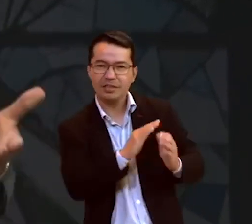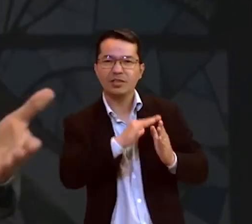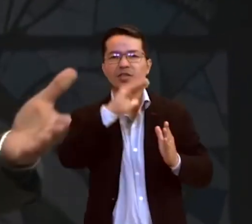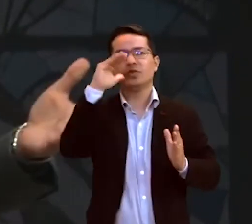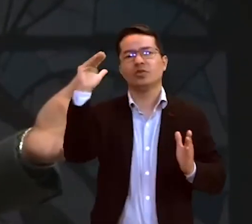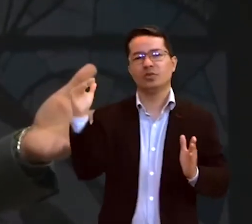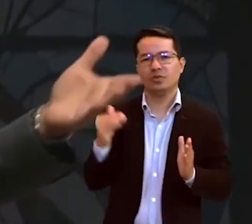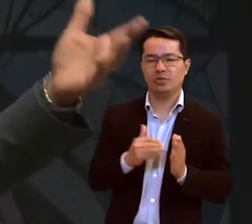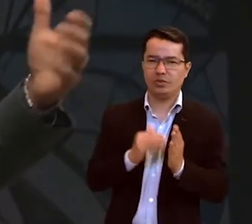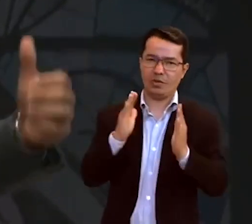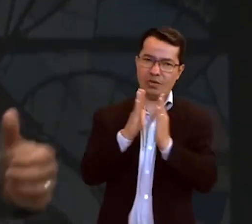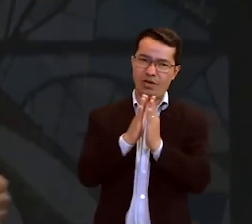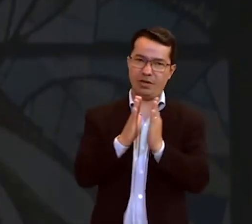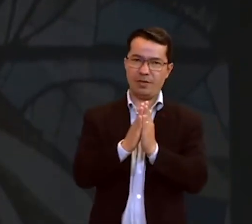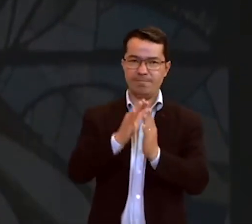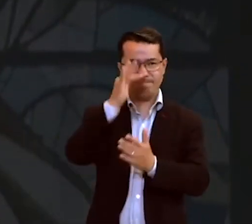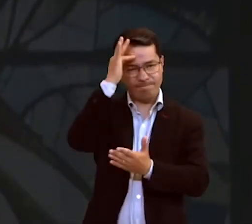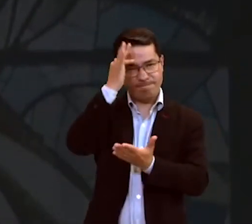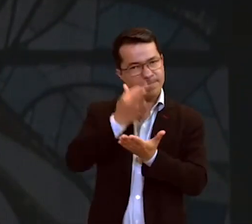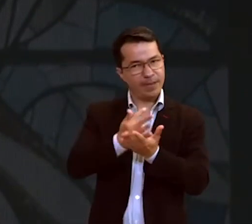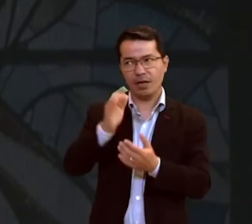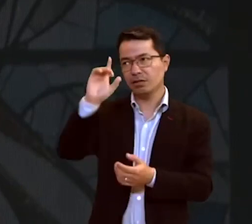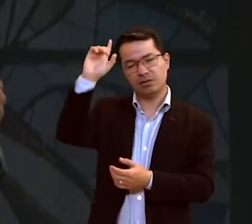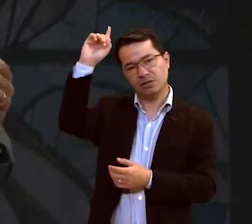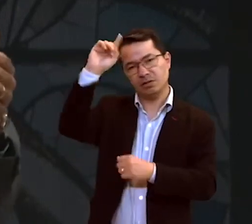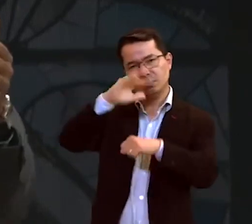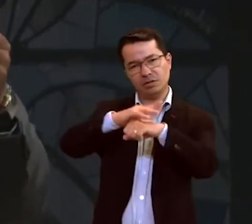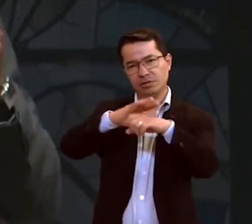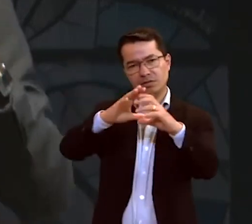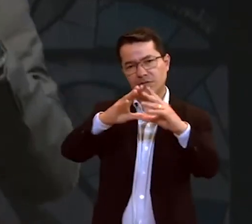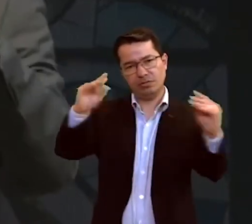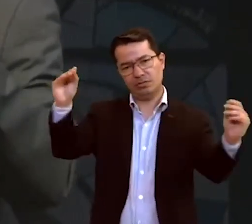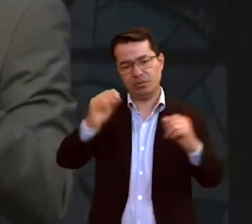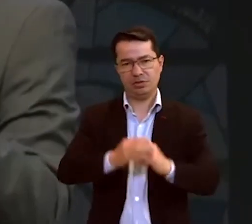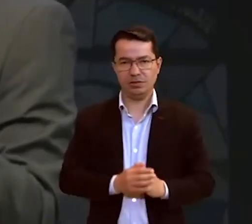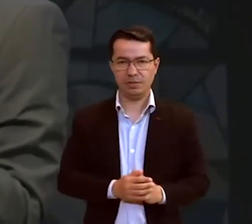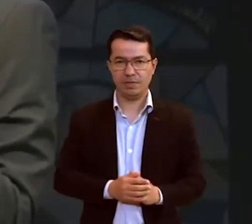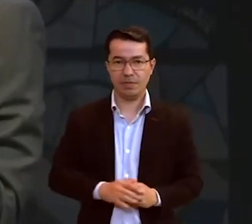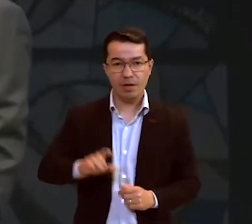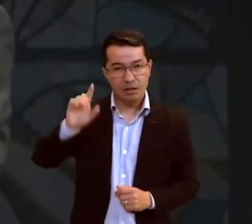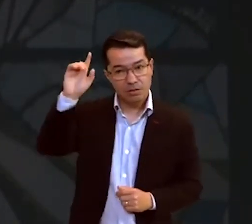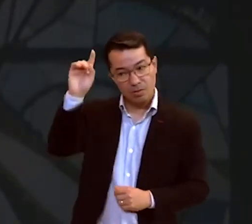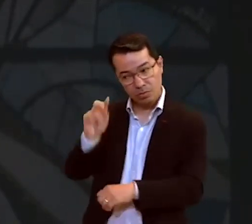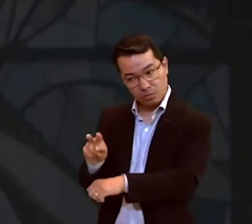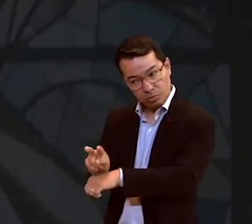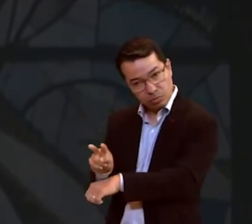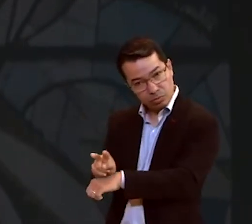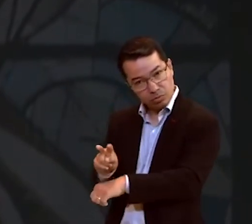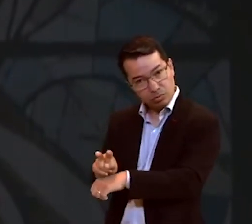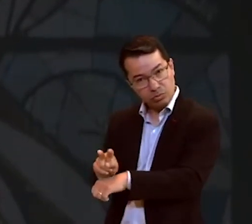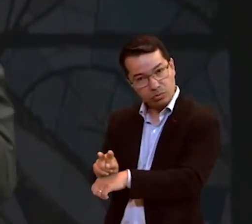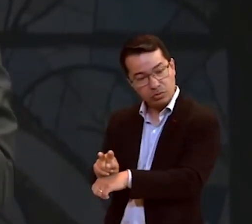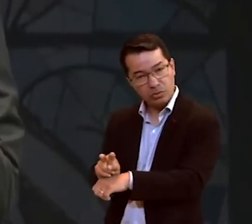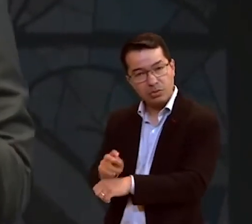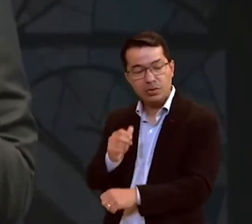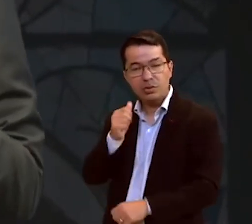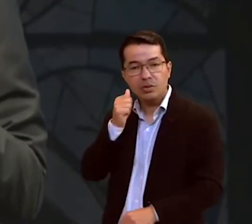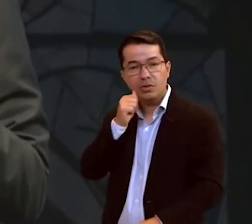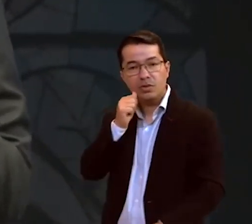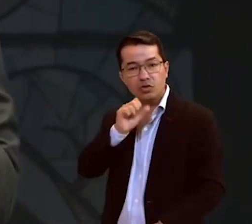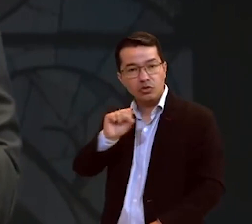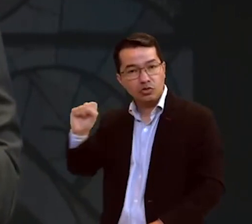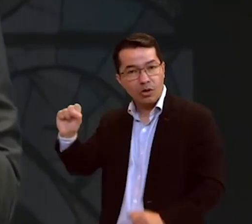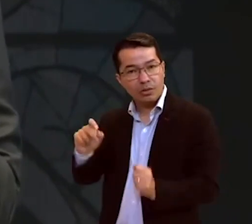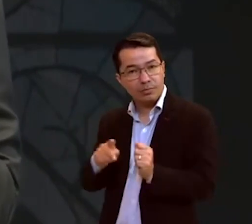Deus cura febre. Deus curou a sogra de Pedro, que estava com febre.